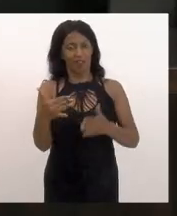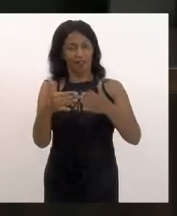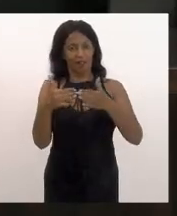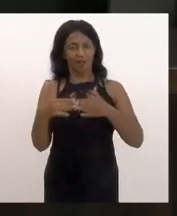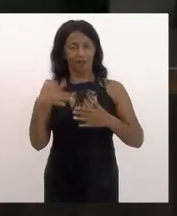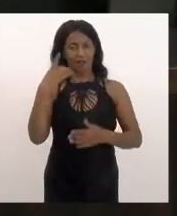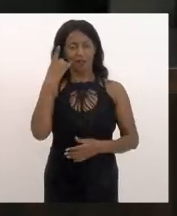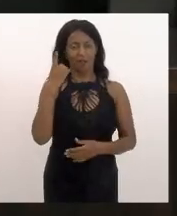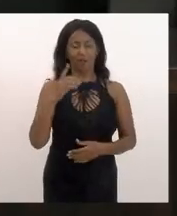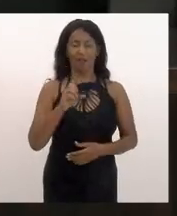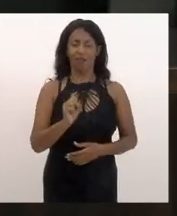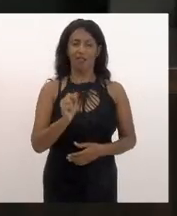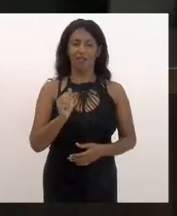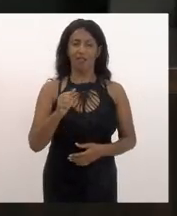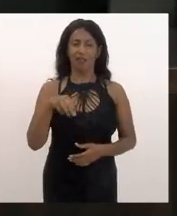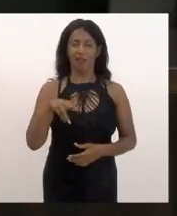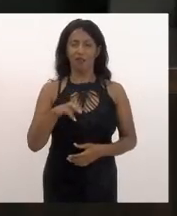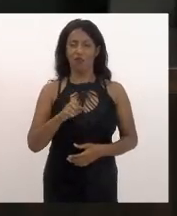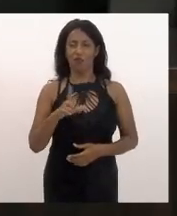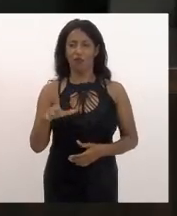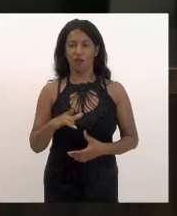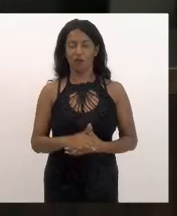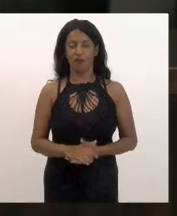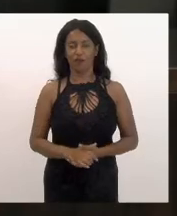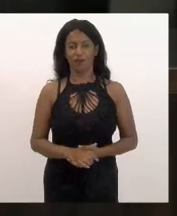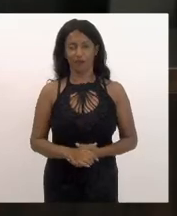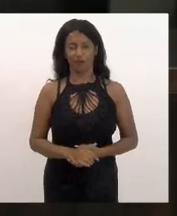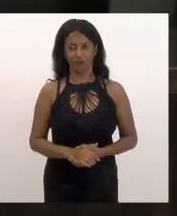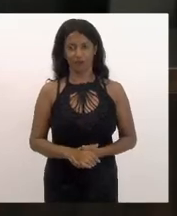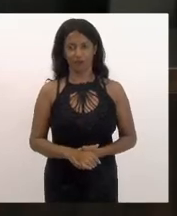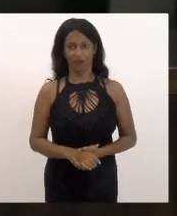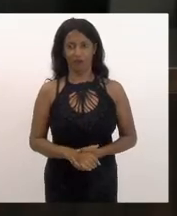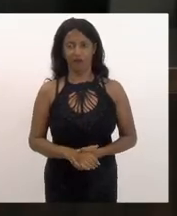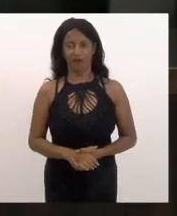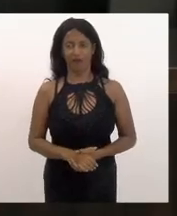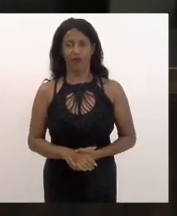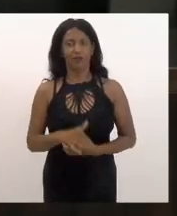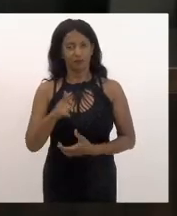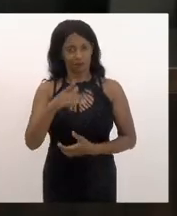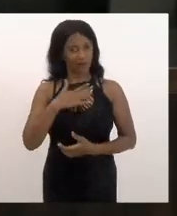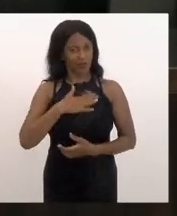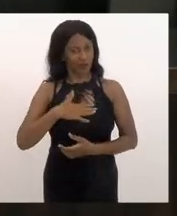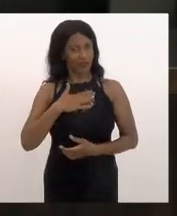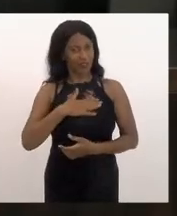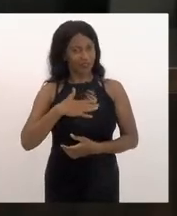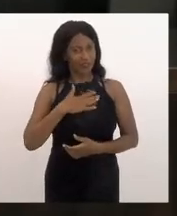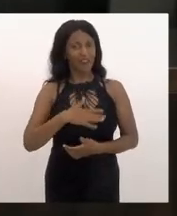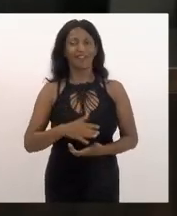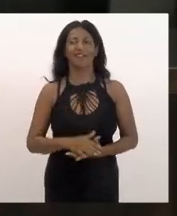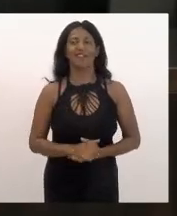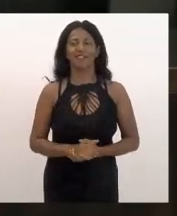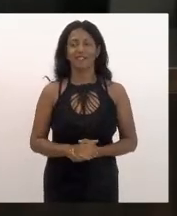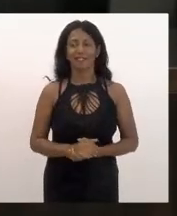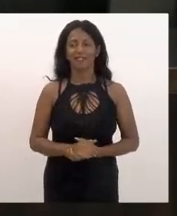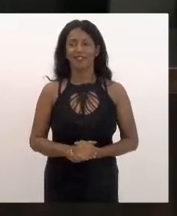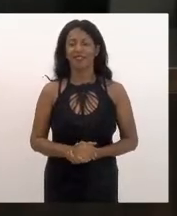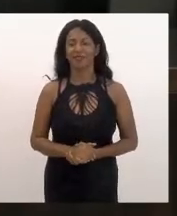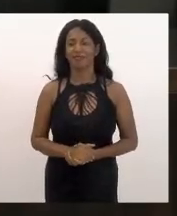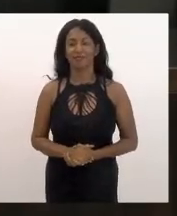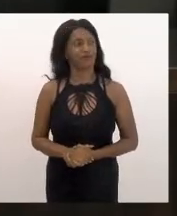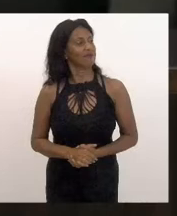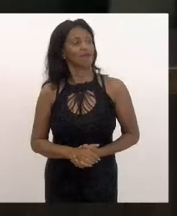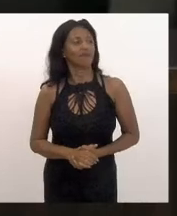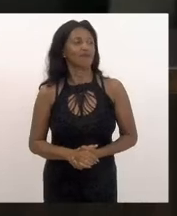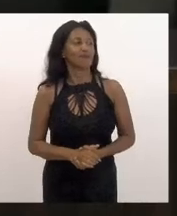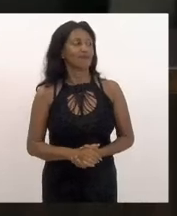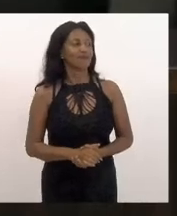Abstenção, deputado Samuel. Samuel, você vai gostar. Eu levo o deputado Samuel também,